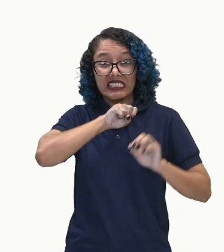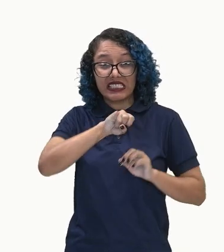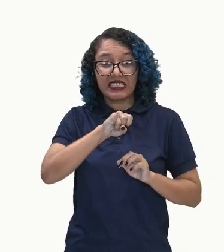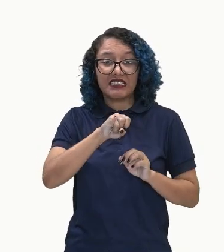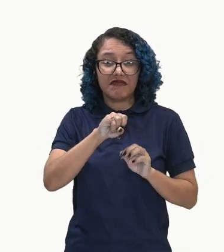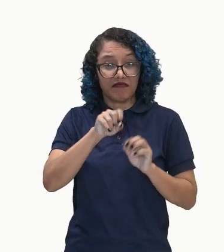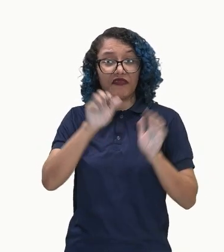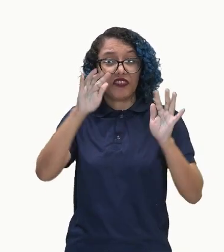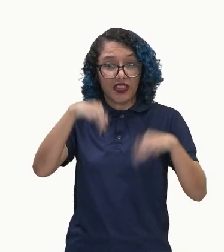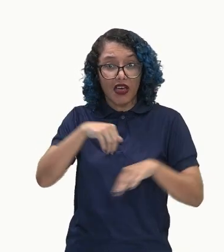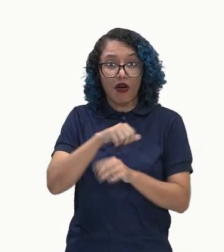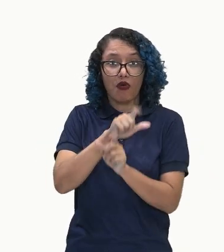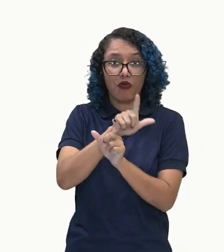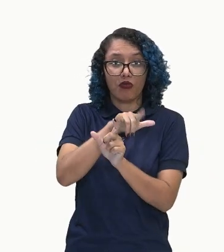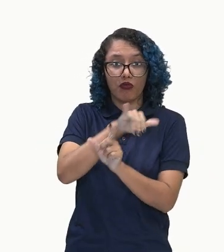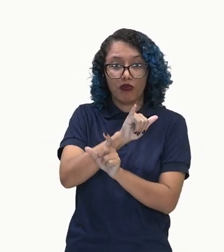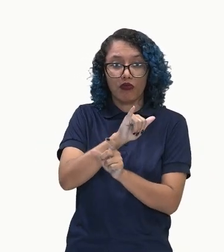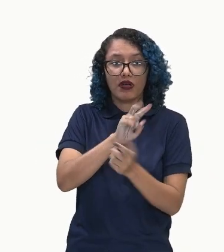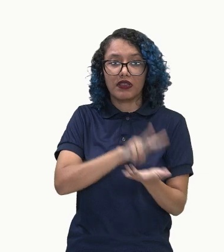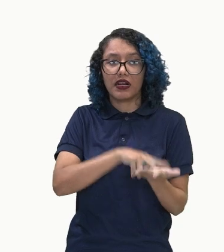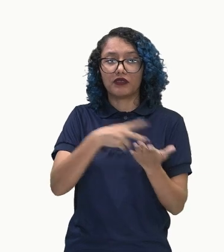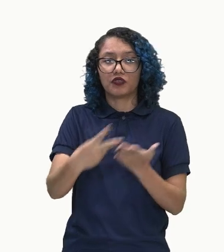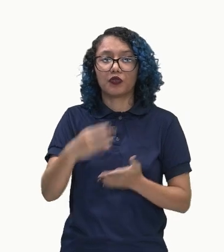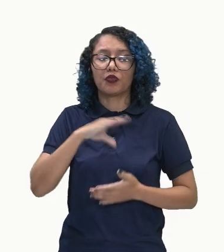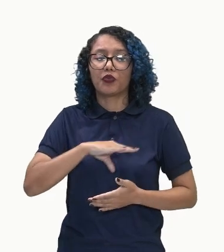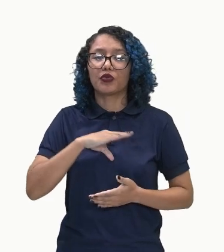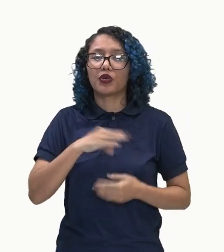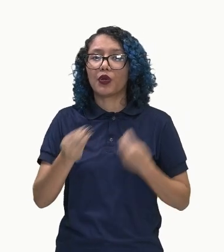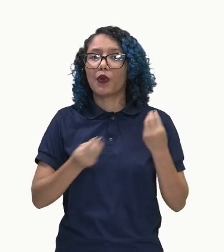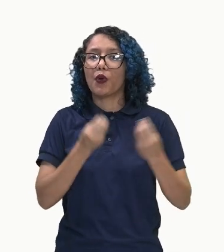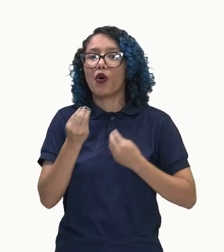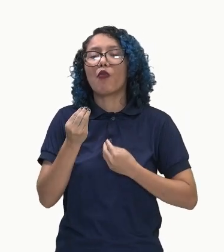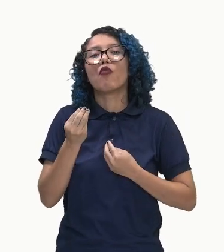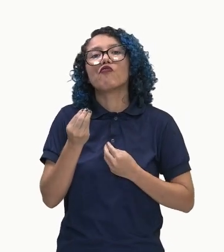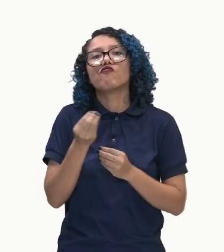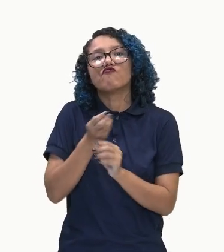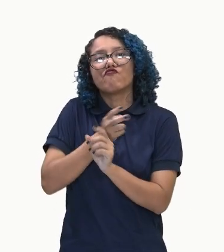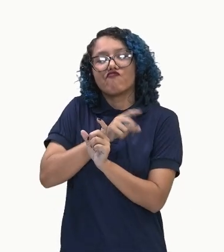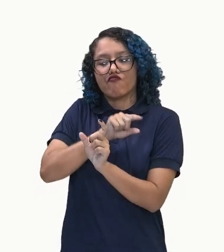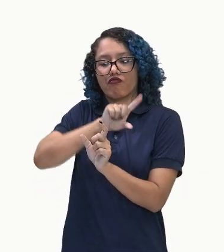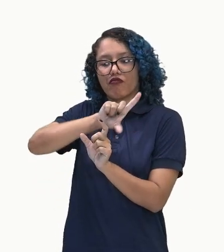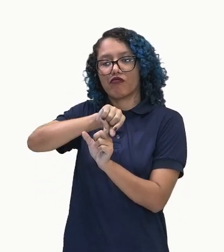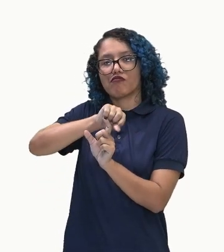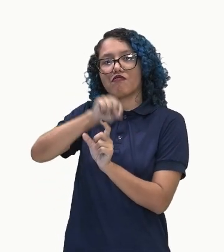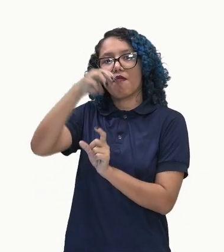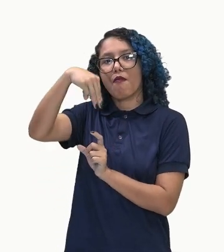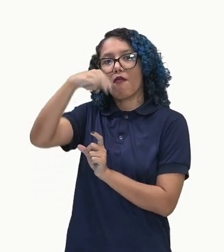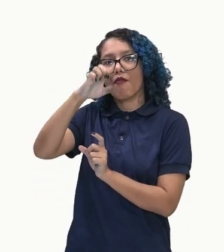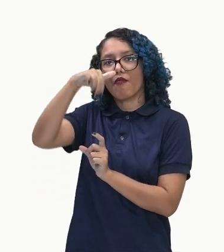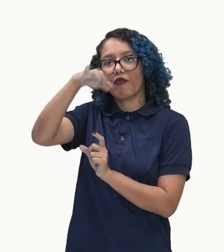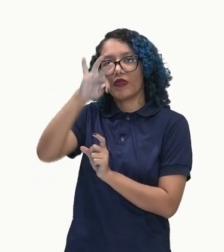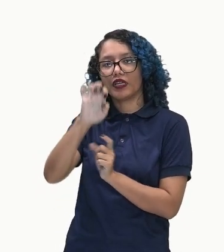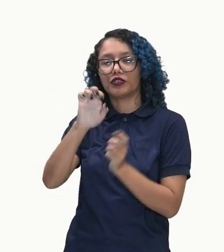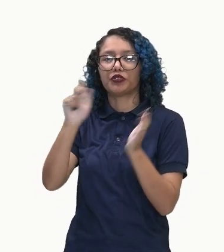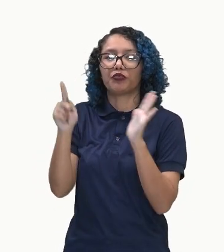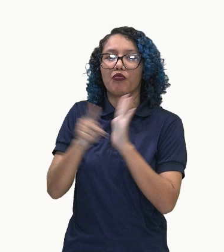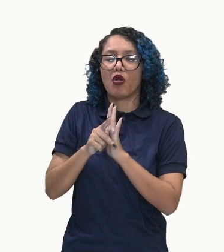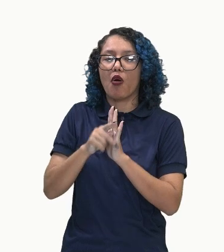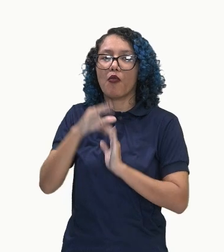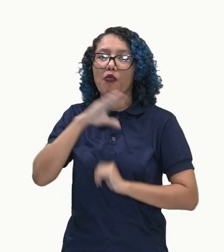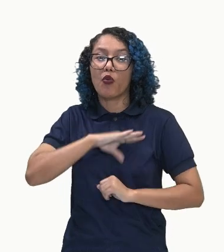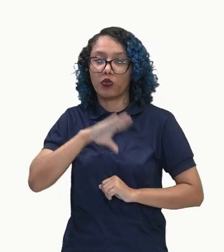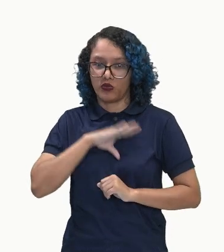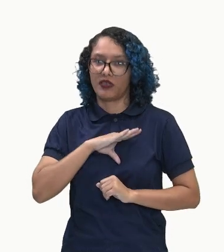LY, nós temos então a tradução mente da língua portuguesa. O sufixo mente da